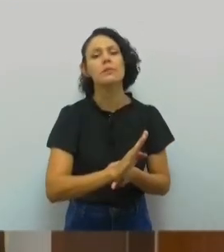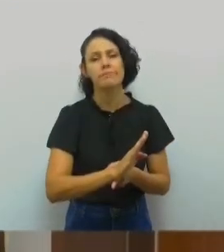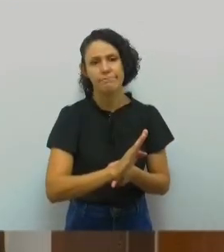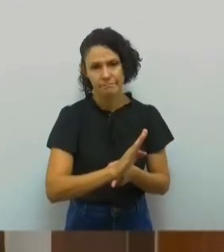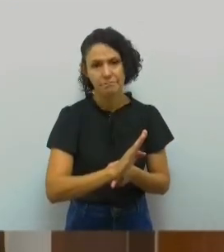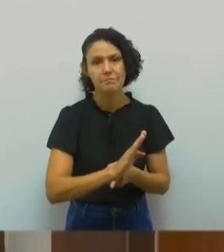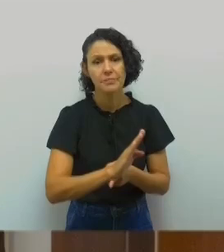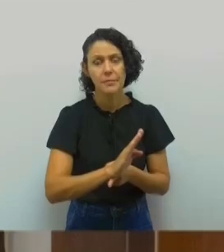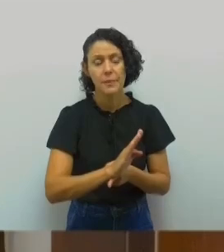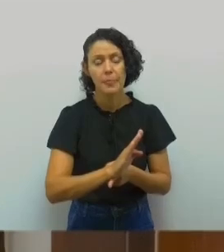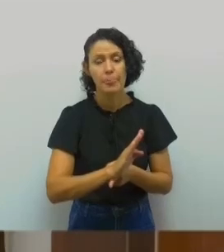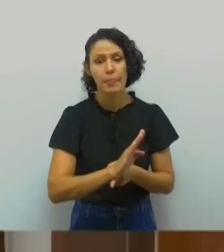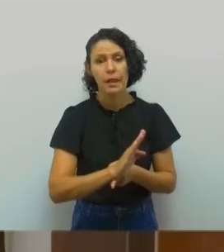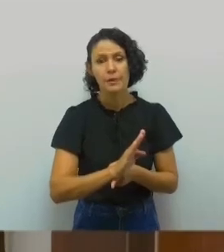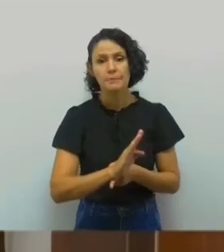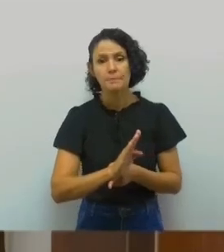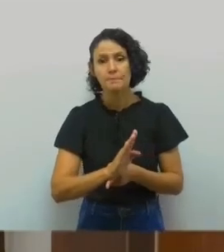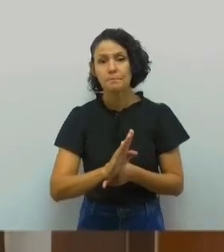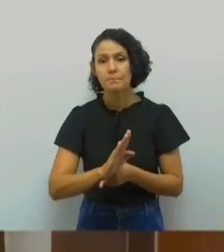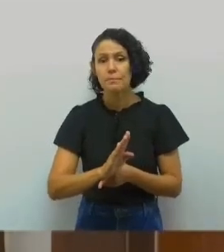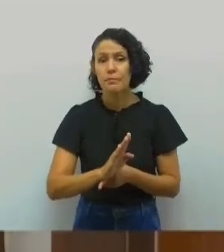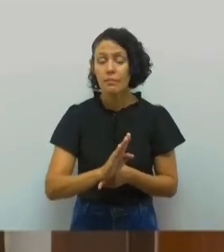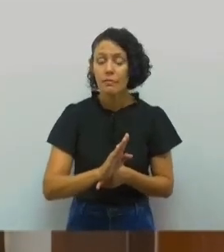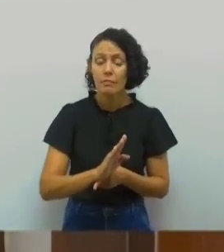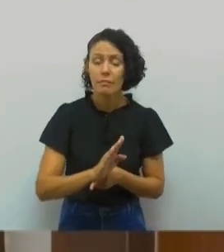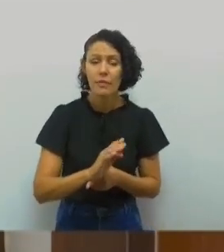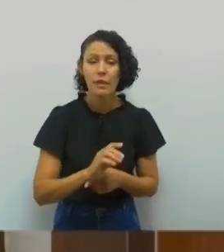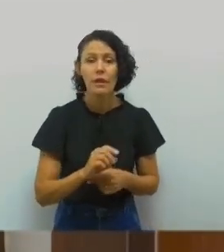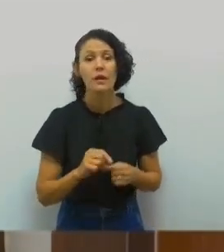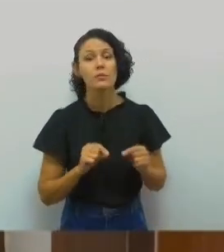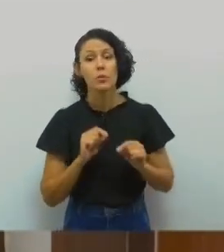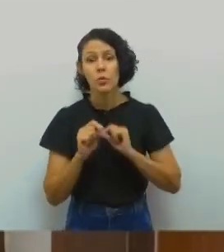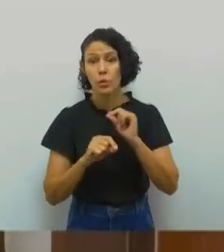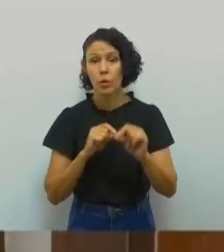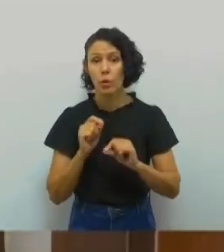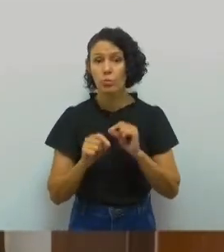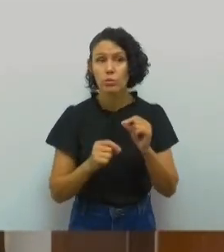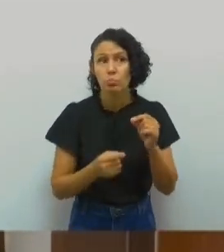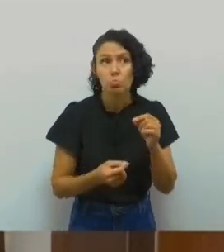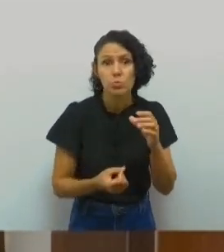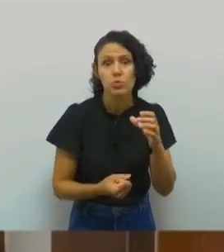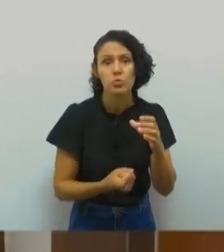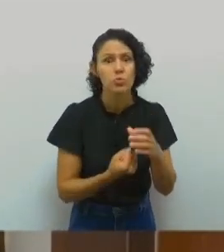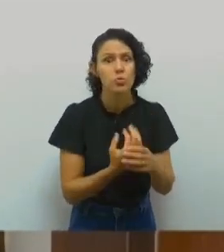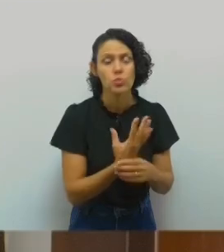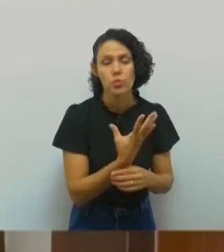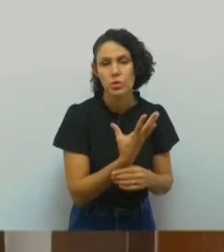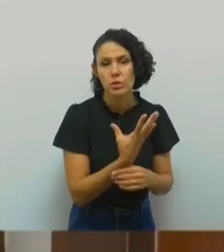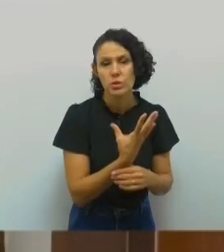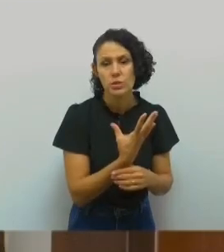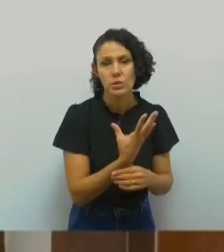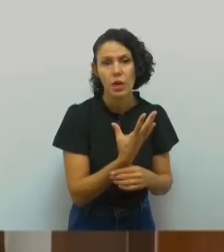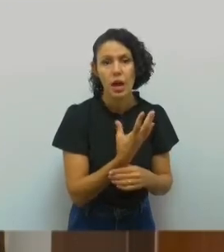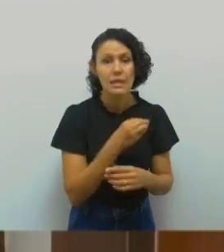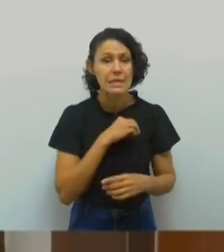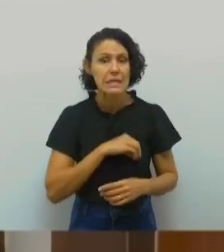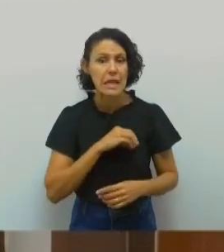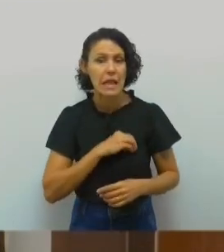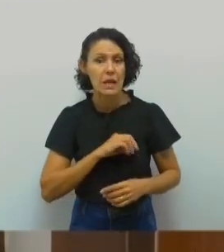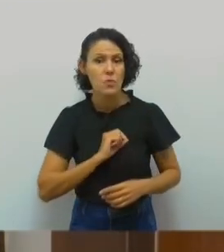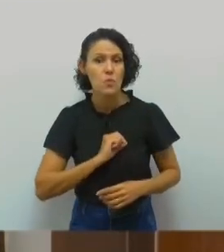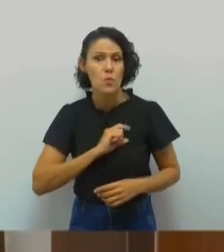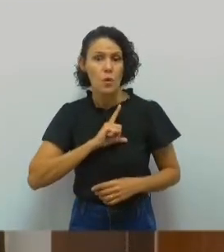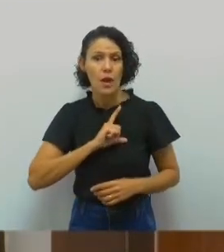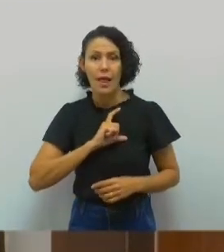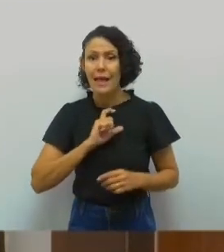até por aquele movimento Não surgiu por causa de aumento salarial